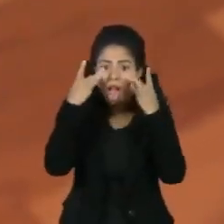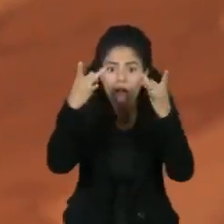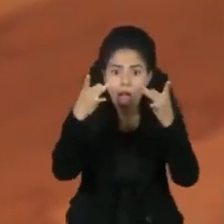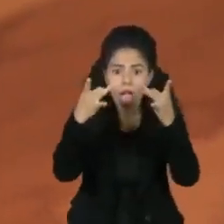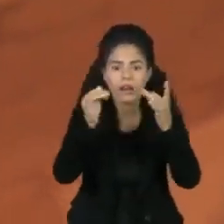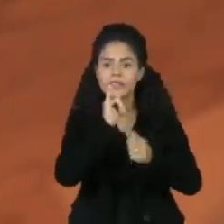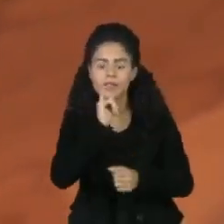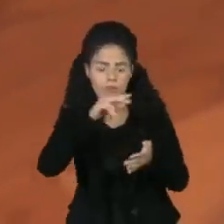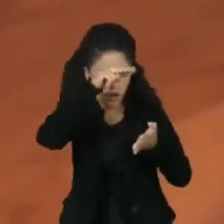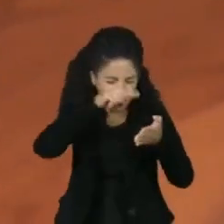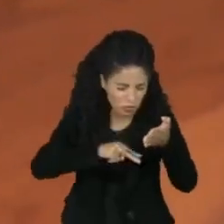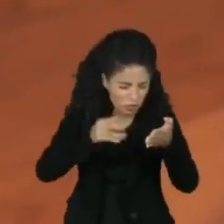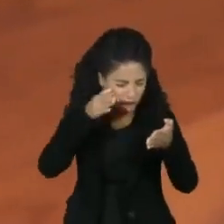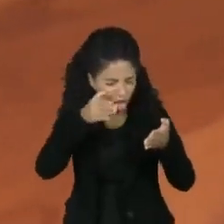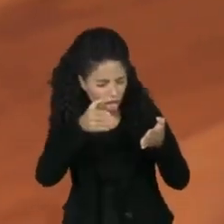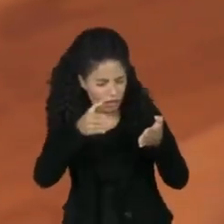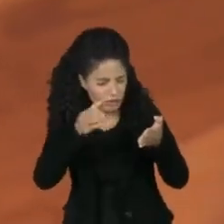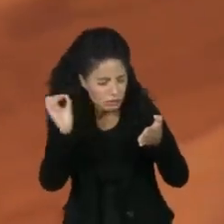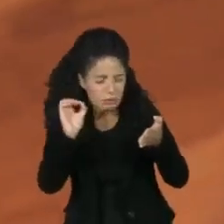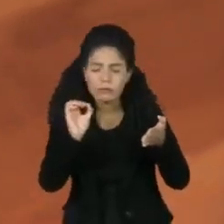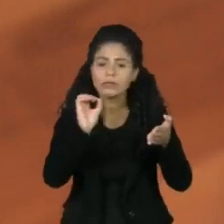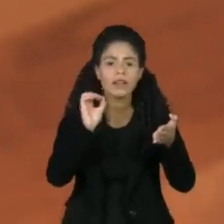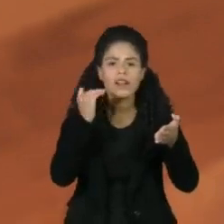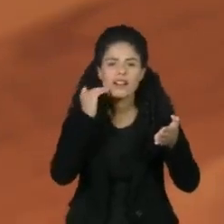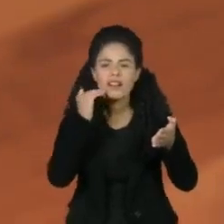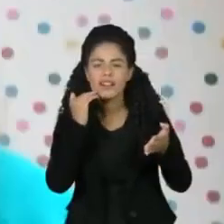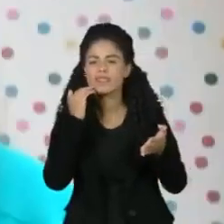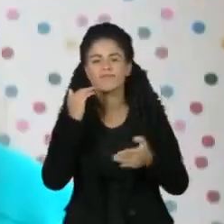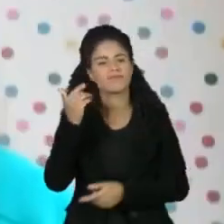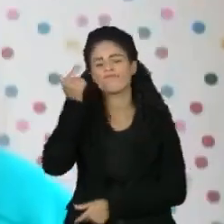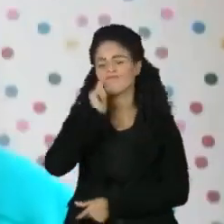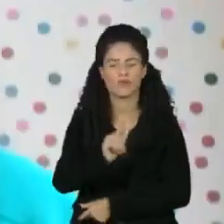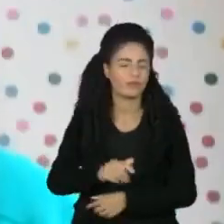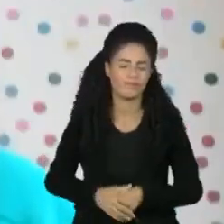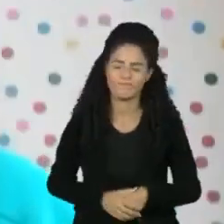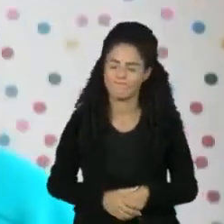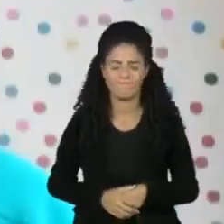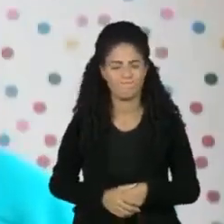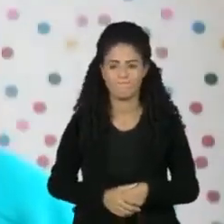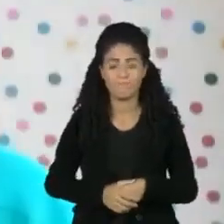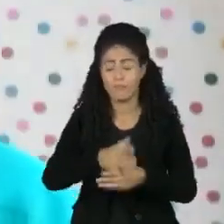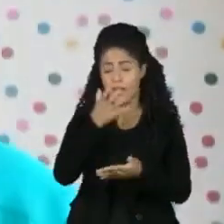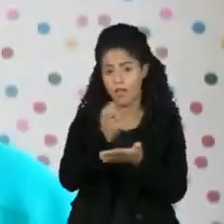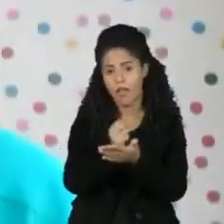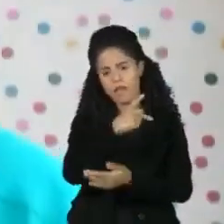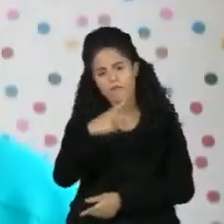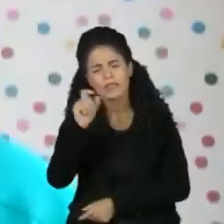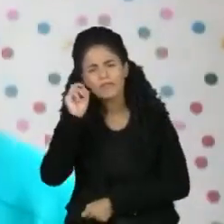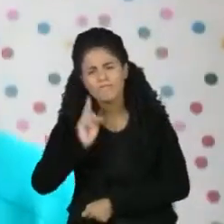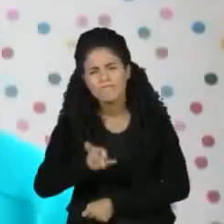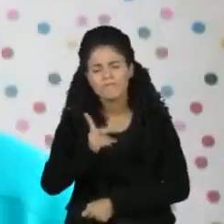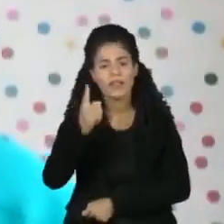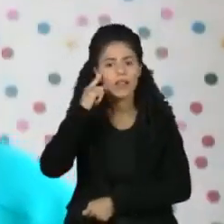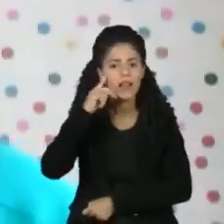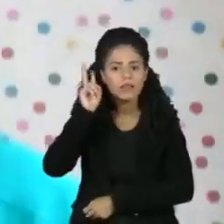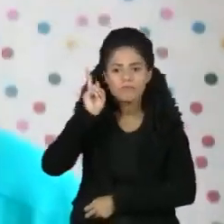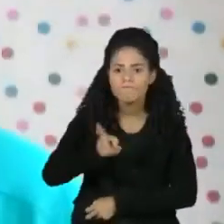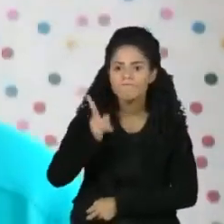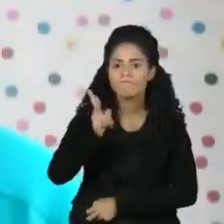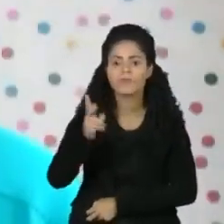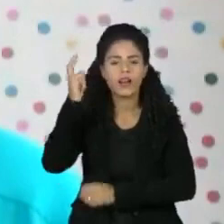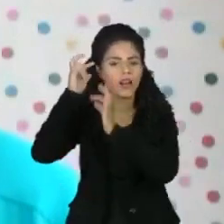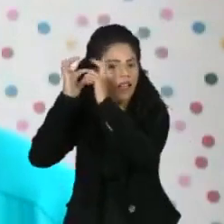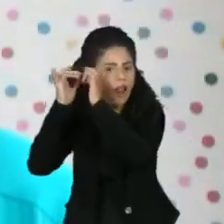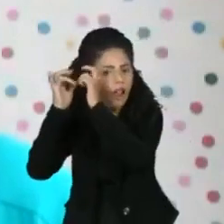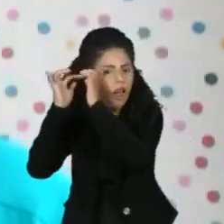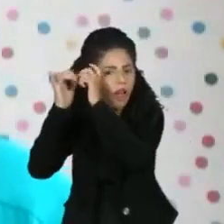por exemplo. E isso tem consequências para o aprendizado. No caso desses aplicativos, a todo momento você está tendo ali uma recompensa e